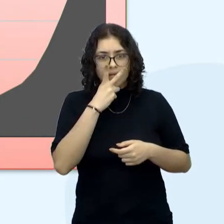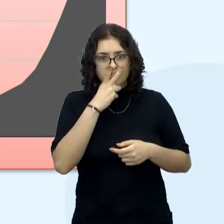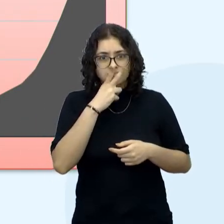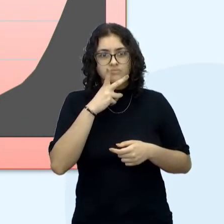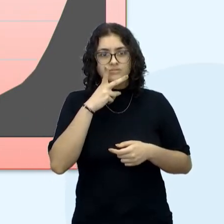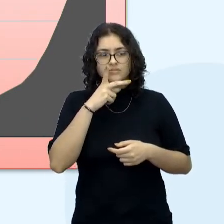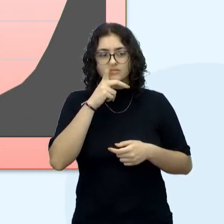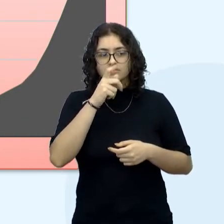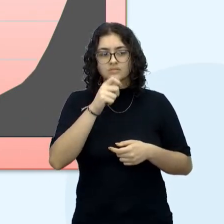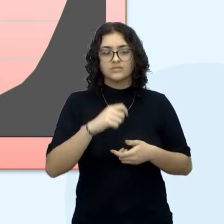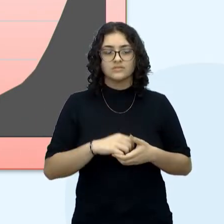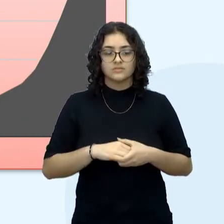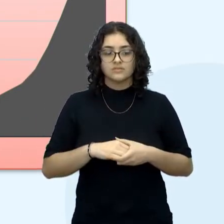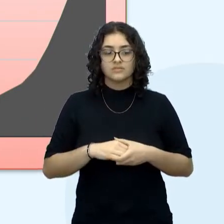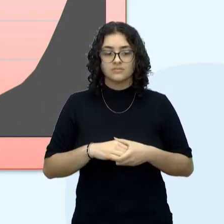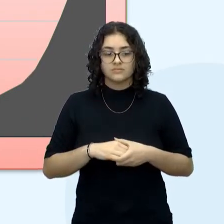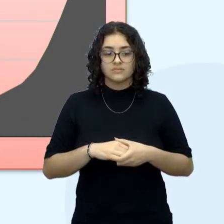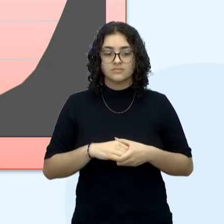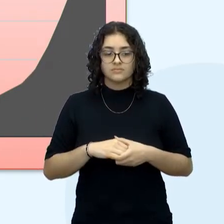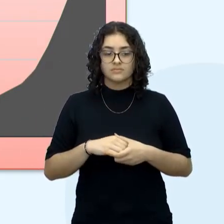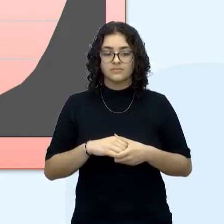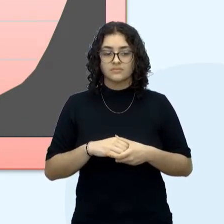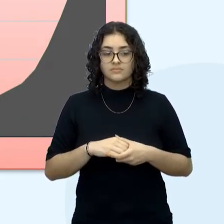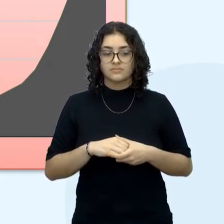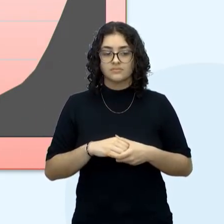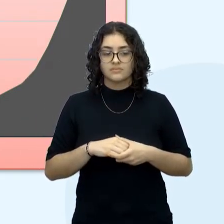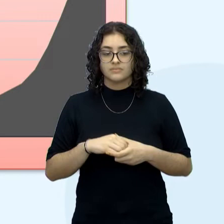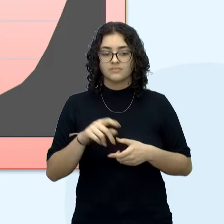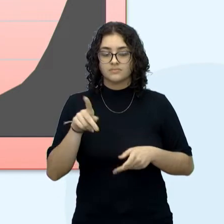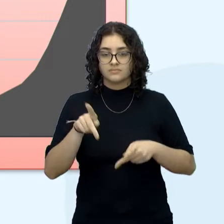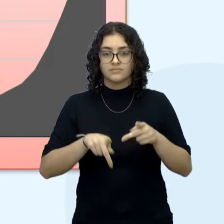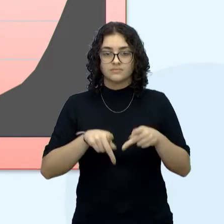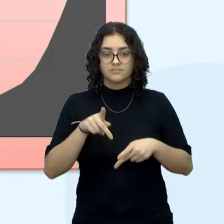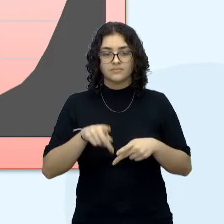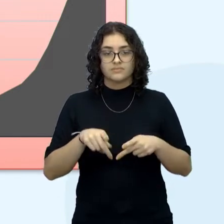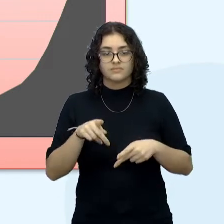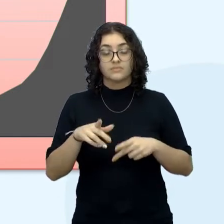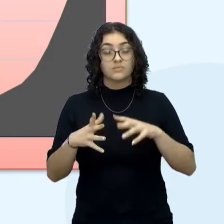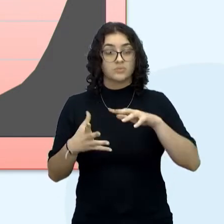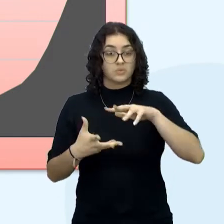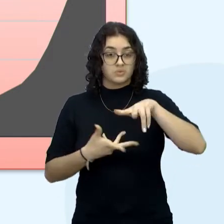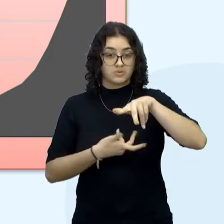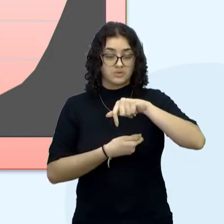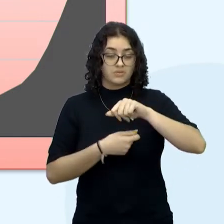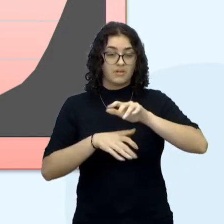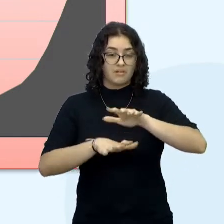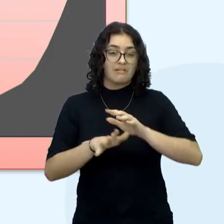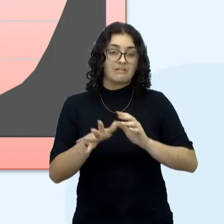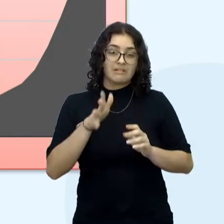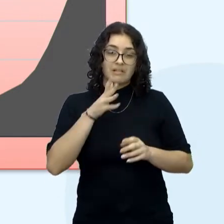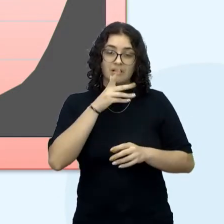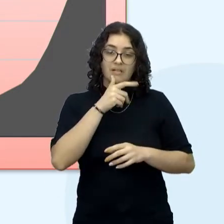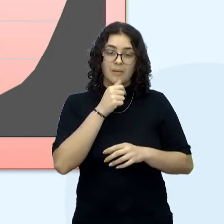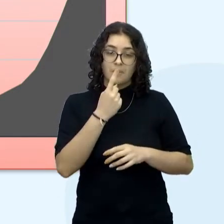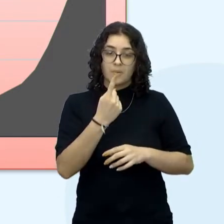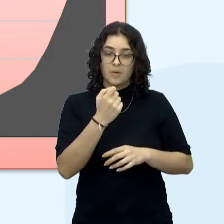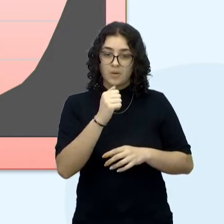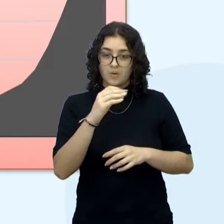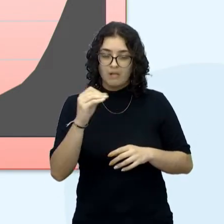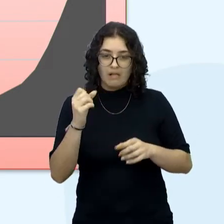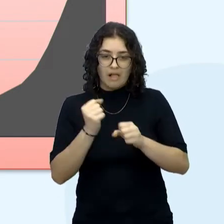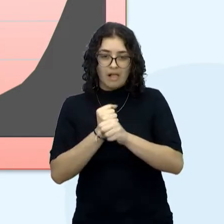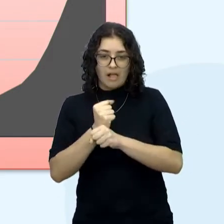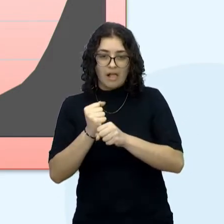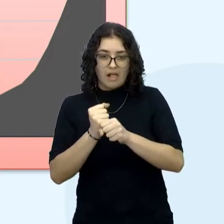um aumento assim, exponencial que vai acontecendo, né, na população mundial. Então, se demorou aí 1.800